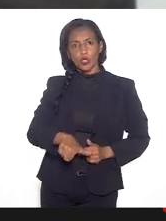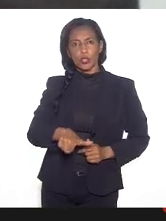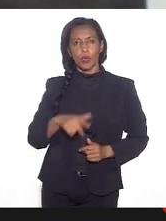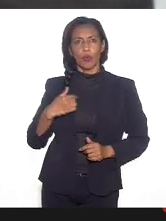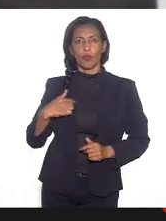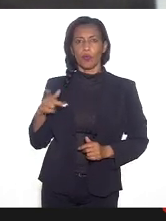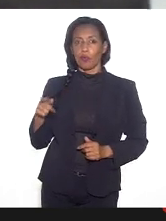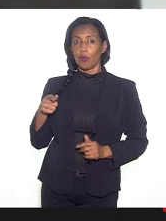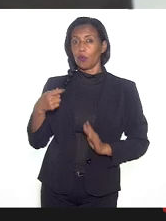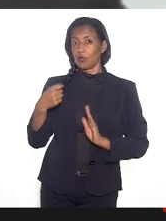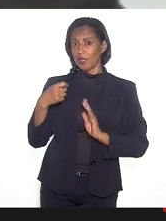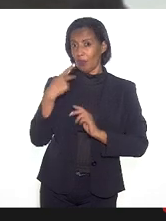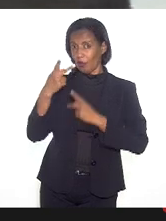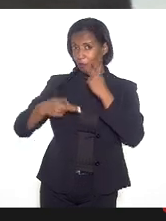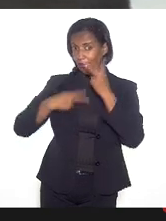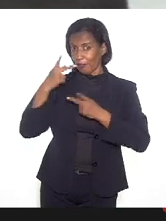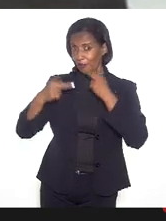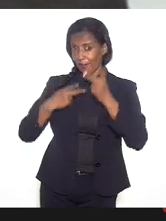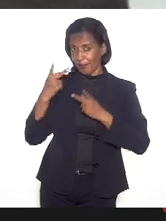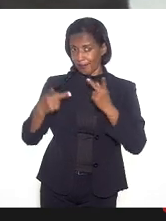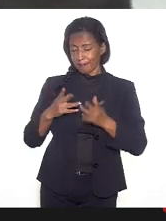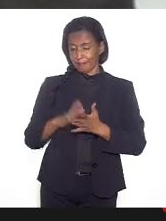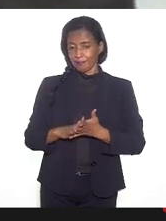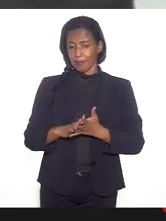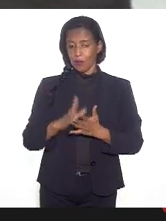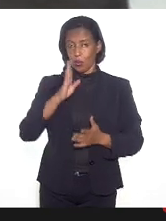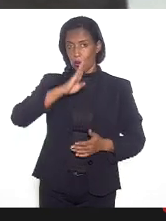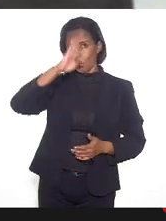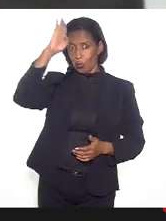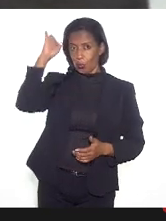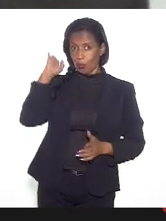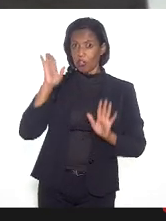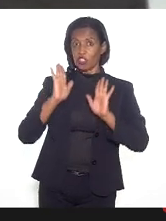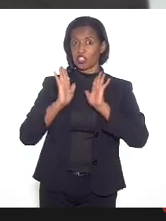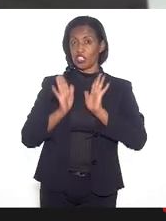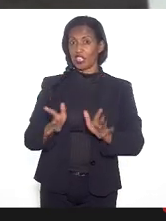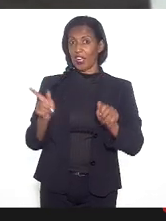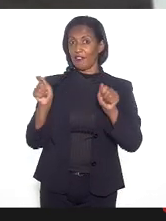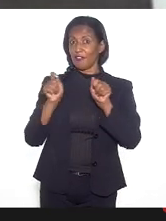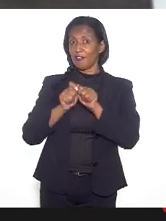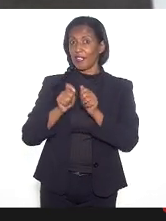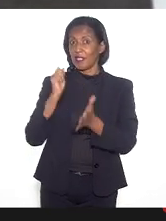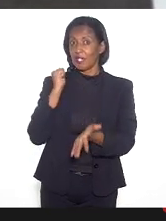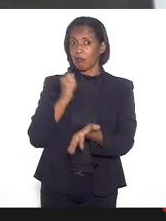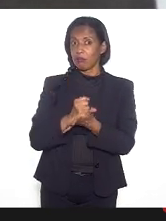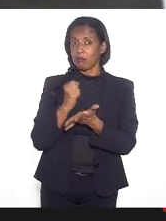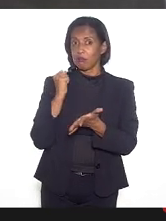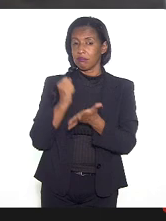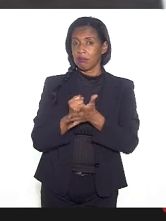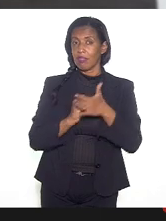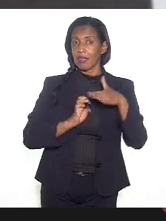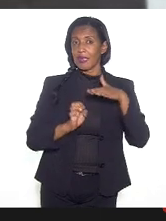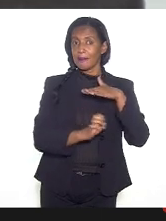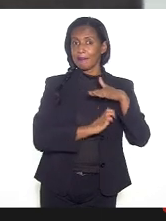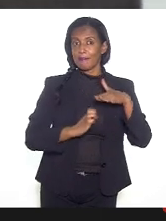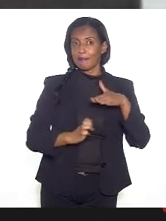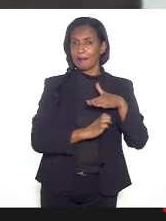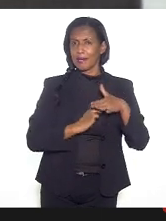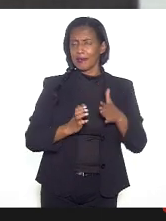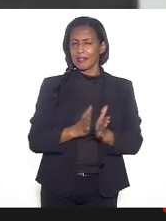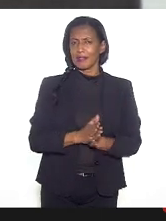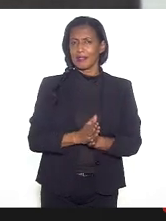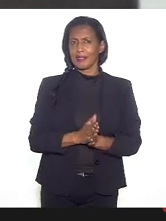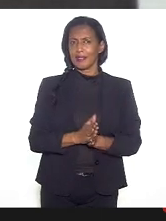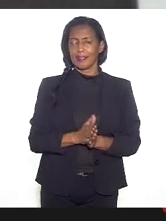termo deselegância para não usar outro, o Corpo de Bombeiros já fez a contratação da empresa. E aí,